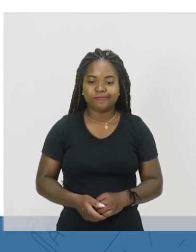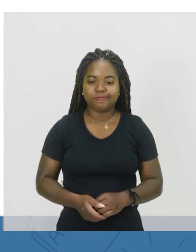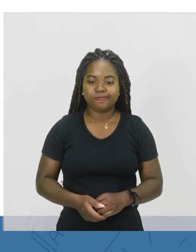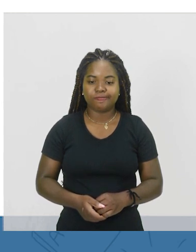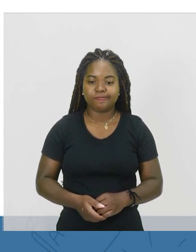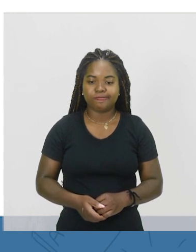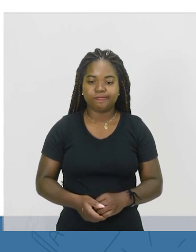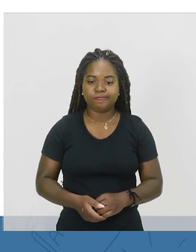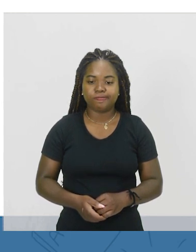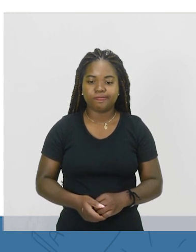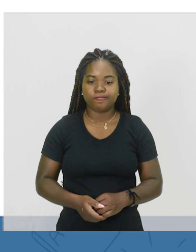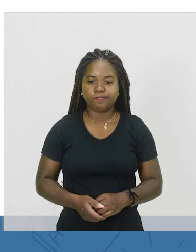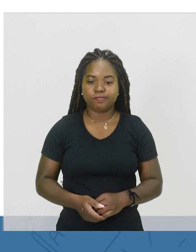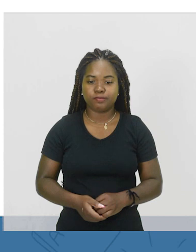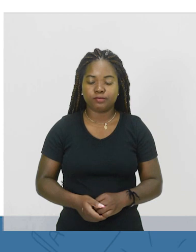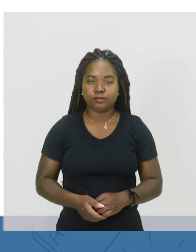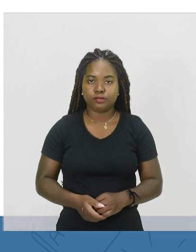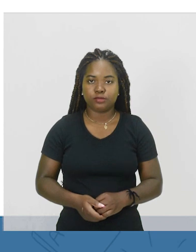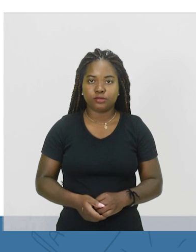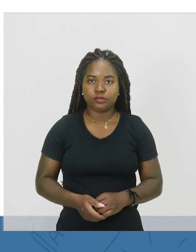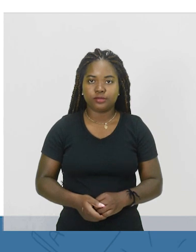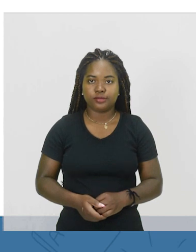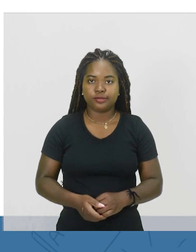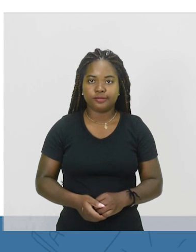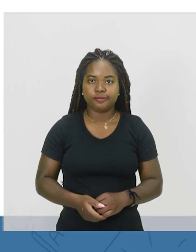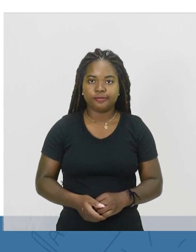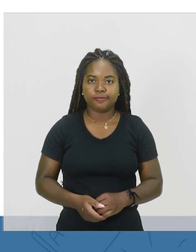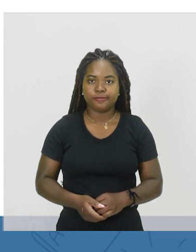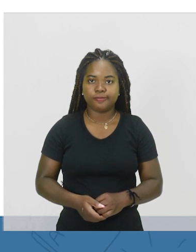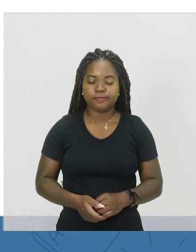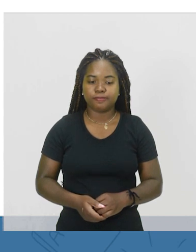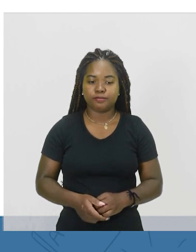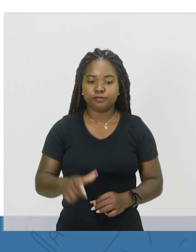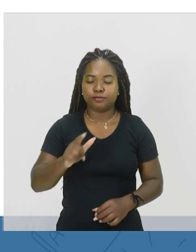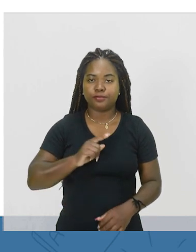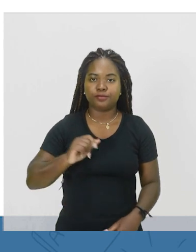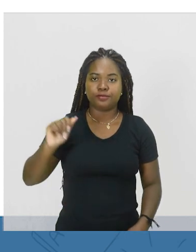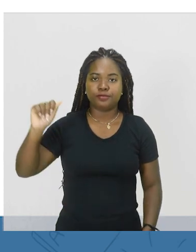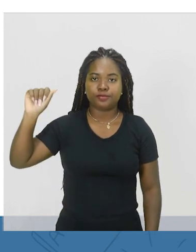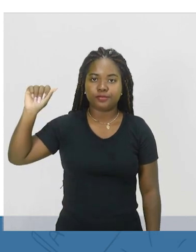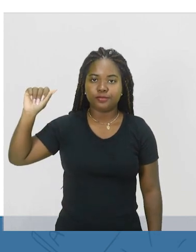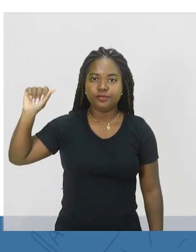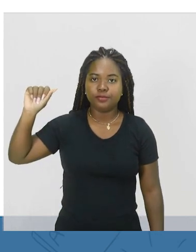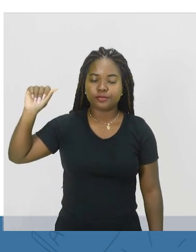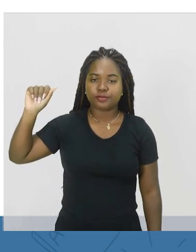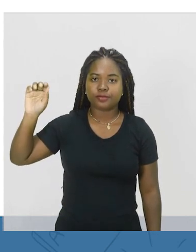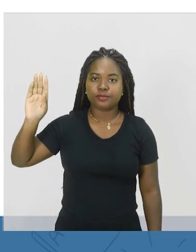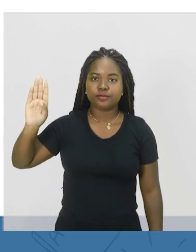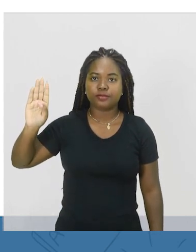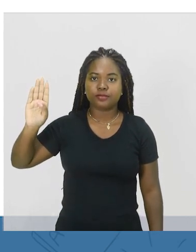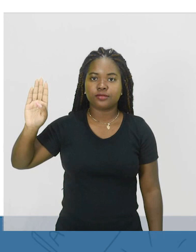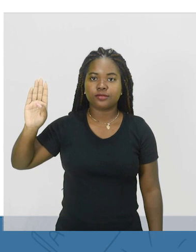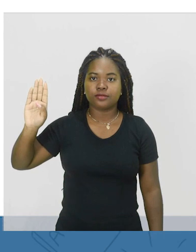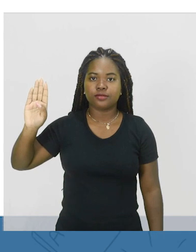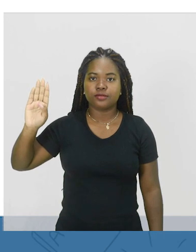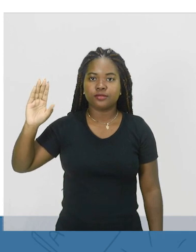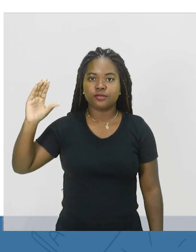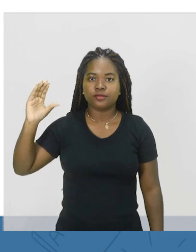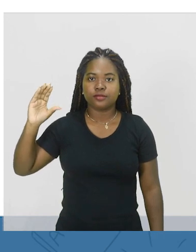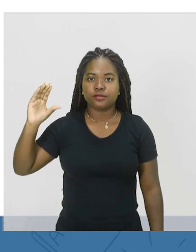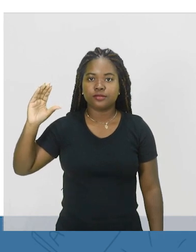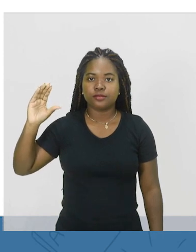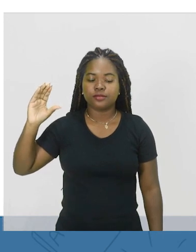dois voluntários identificarão a mesma cor. Letra A, vermelho, letra B, magenta, letra C,